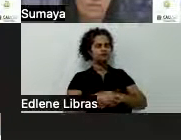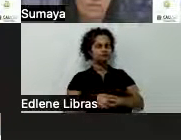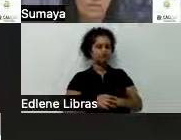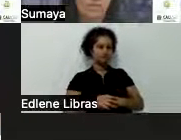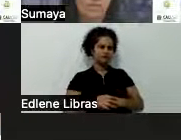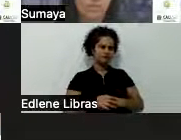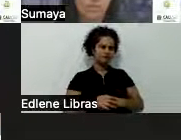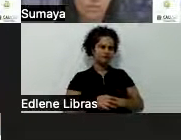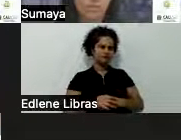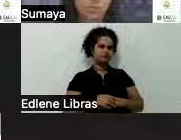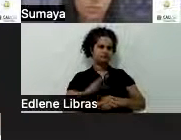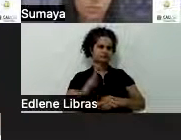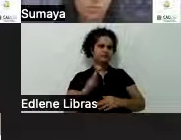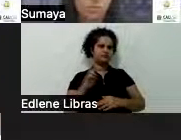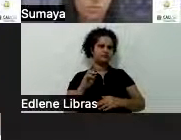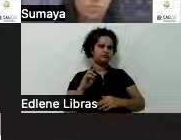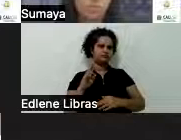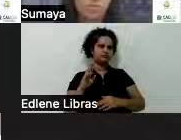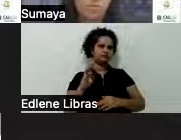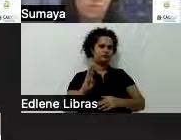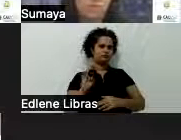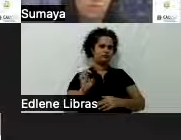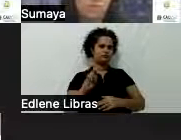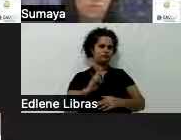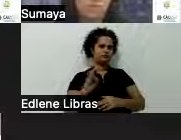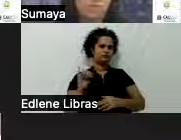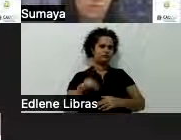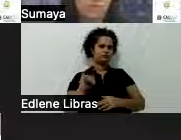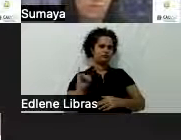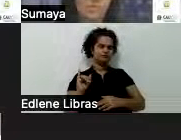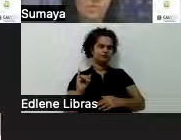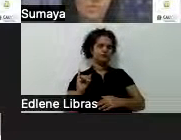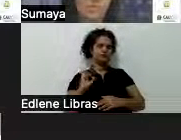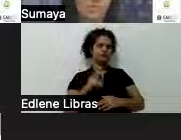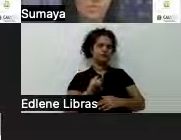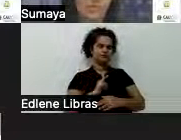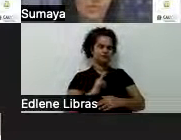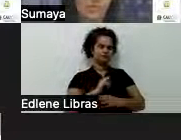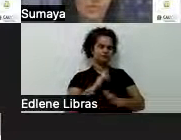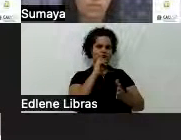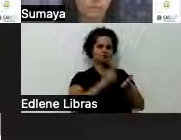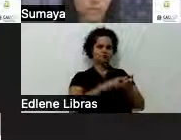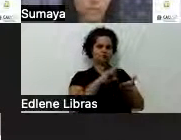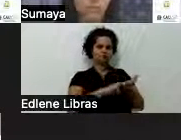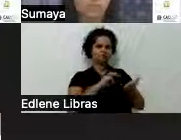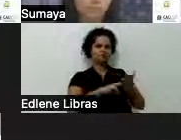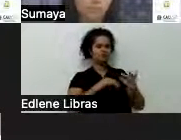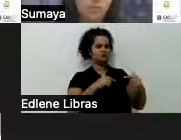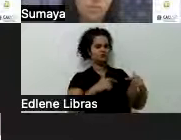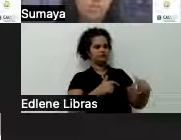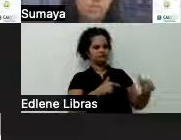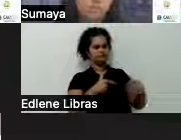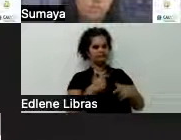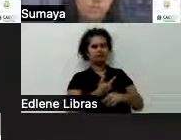Essa, no caso da Berrini, foi uma proposta que no concurso já previa o urbanismo tático como metodologia de atuação, enquanto as